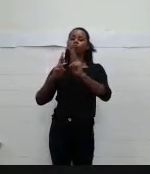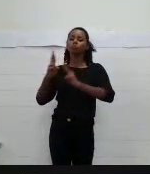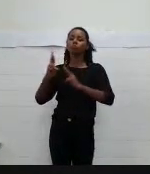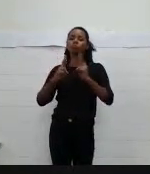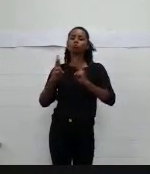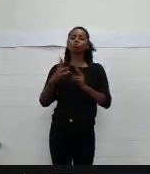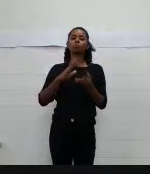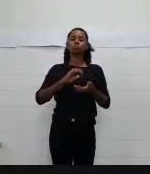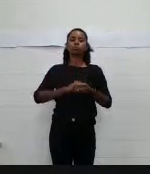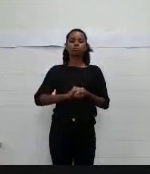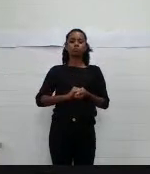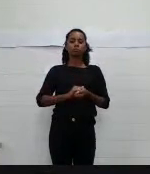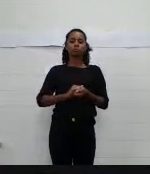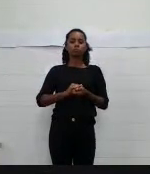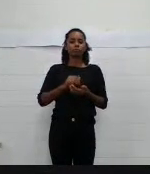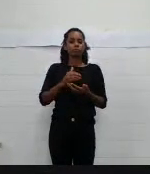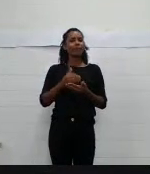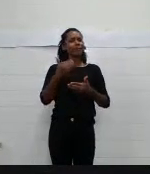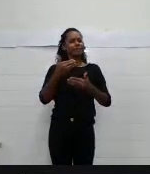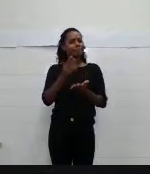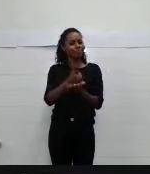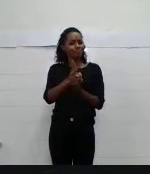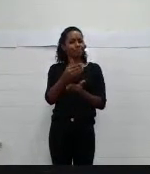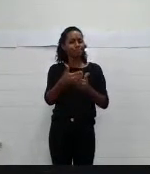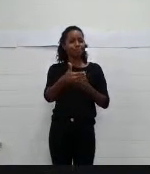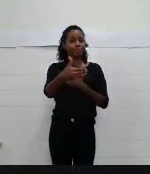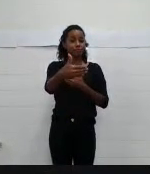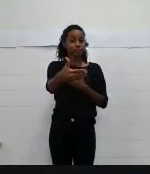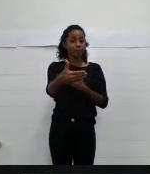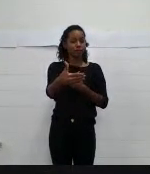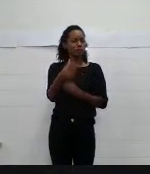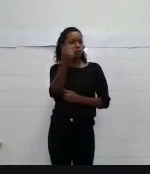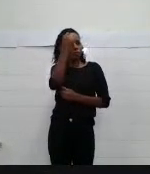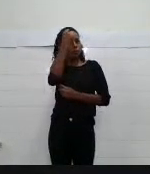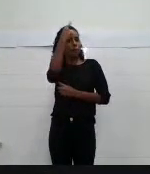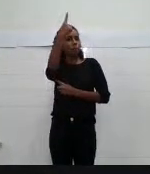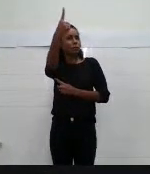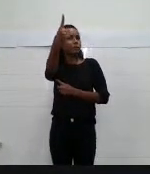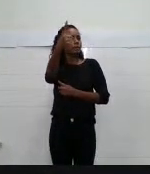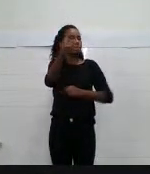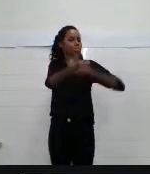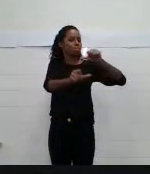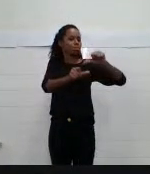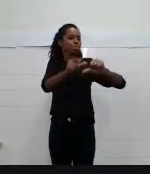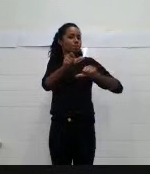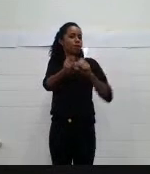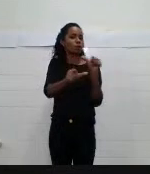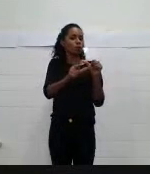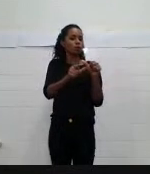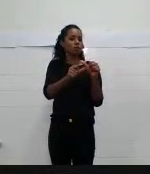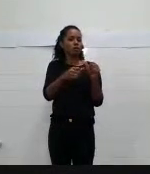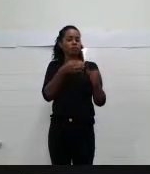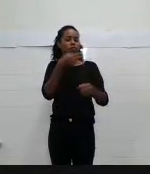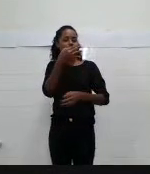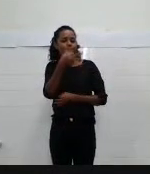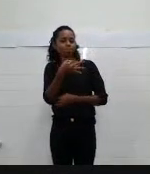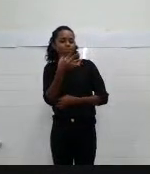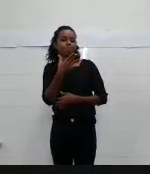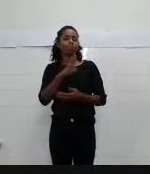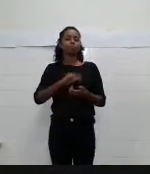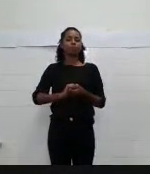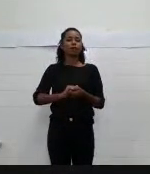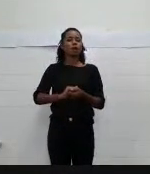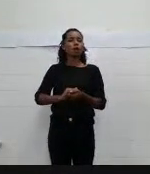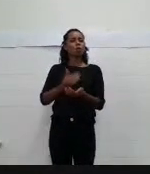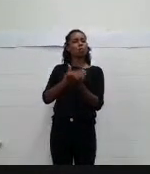do sempre foi assim. Então, a ideia é pensar um paradigma que possa permitir isso, esse diálogo, essa,